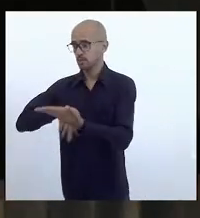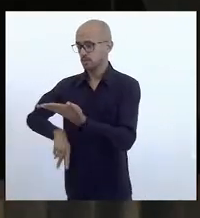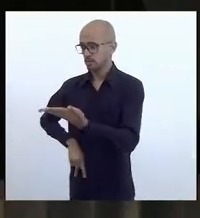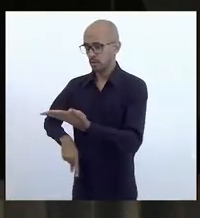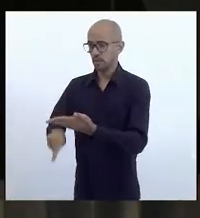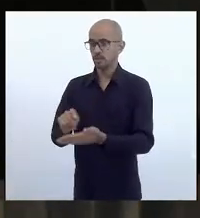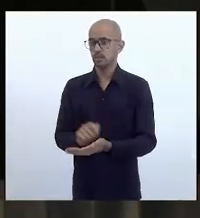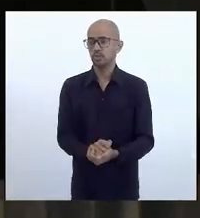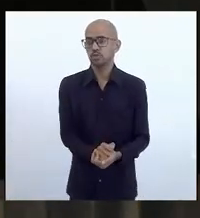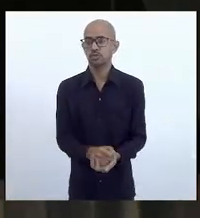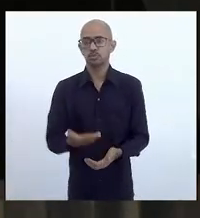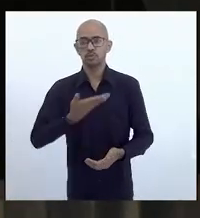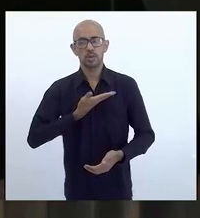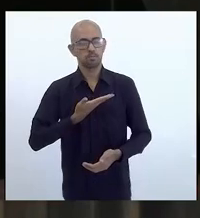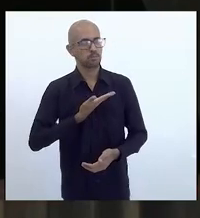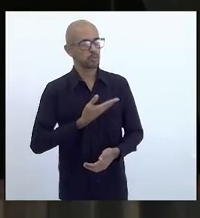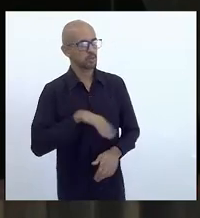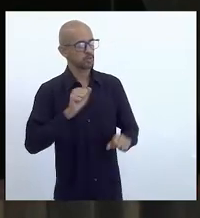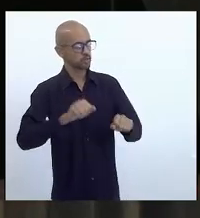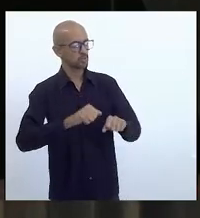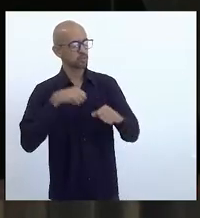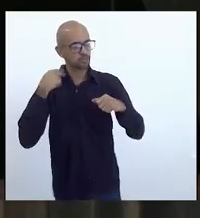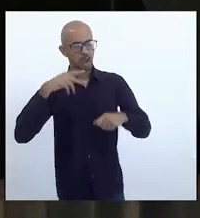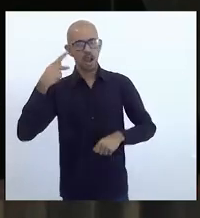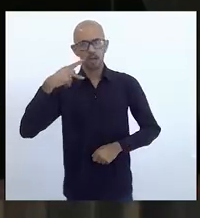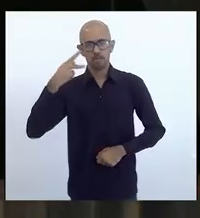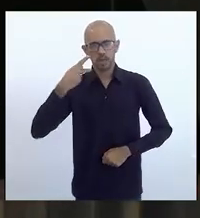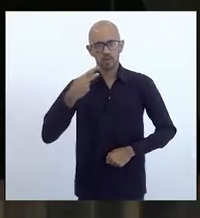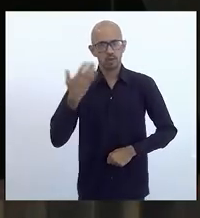do Parlamento, eu não queria iniciar essa